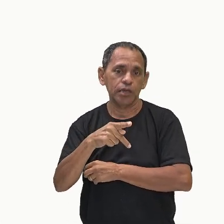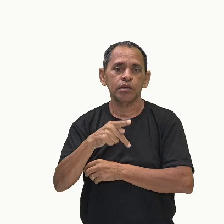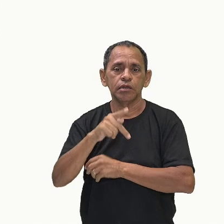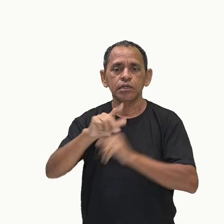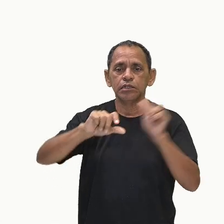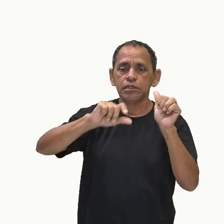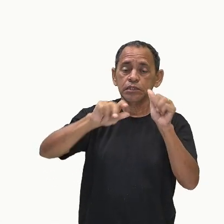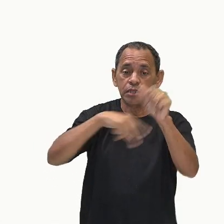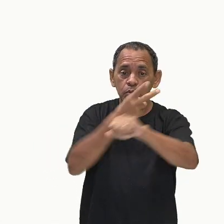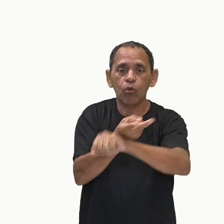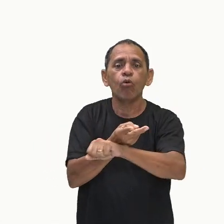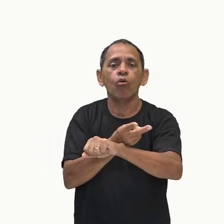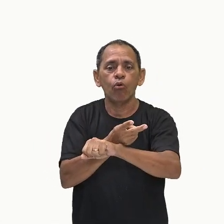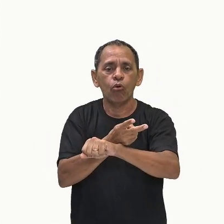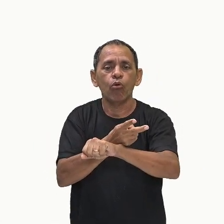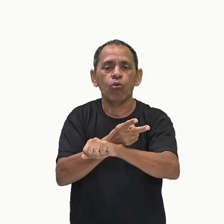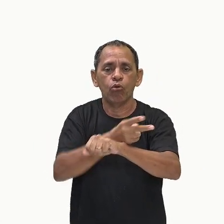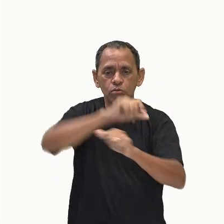em glicose.